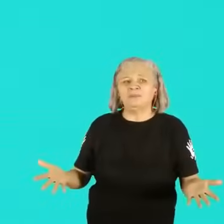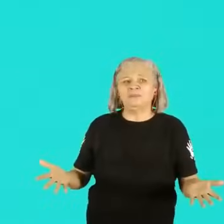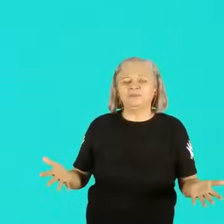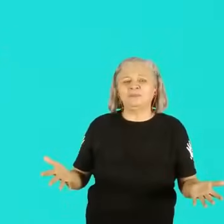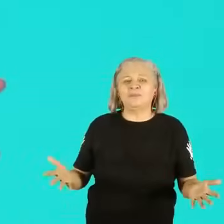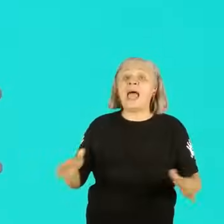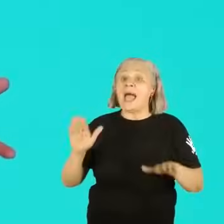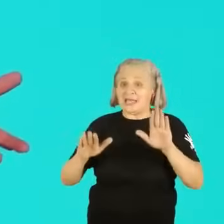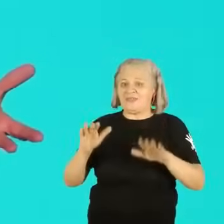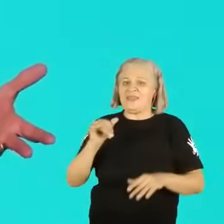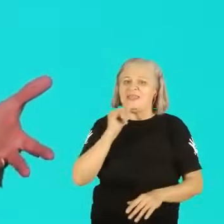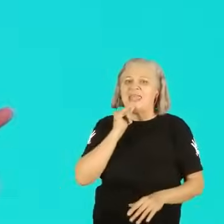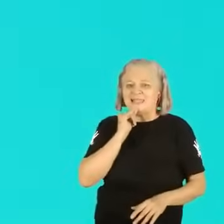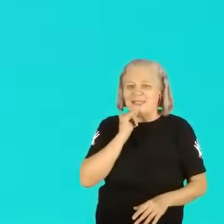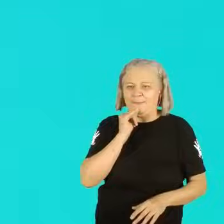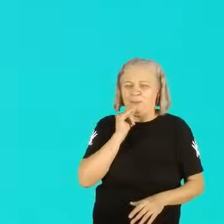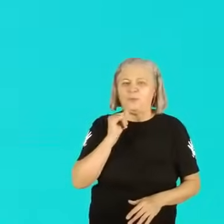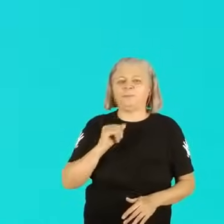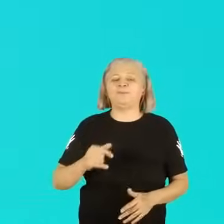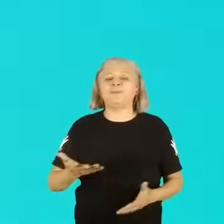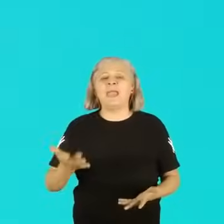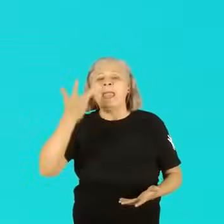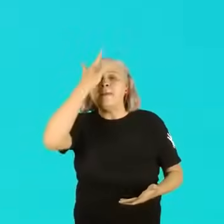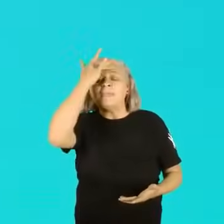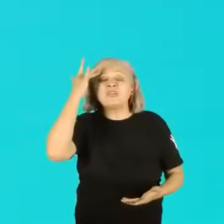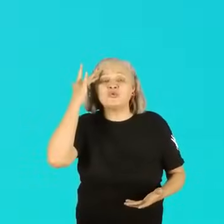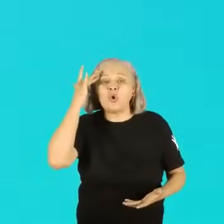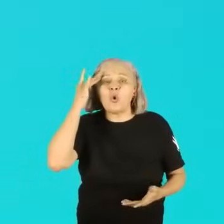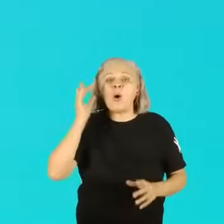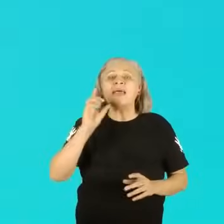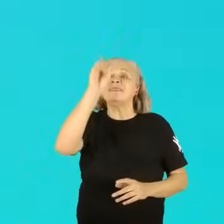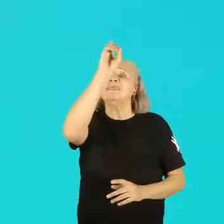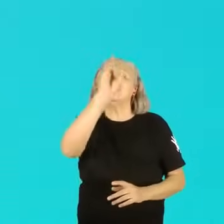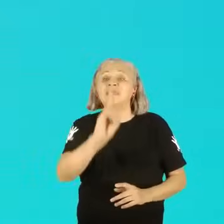vai andar mancando. Uma pessoa que tem algum tipo de